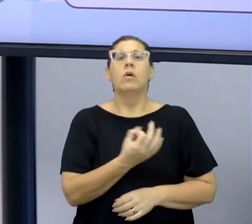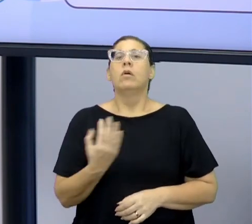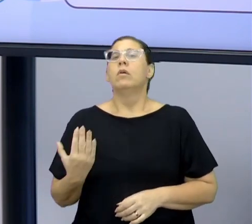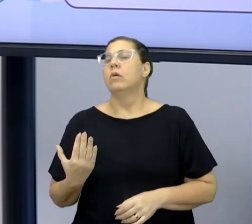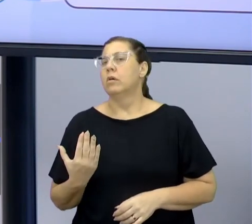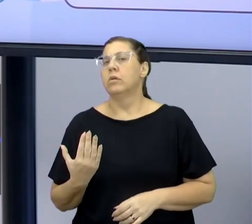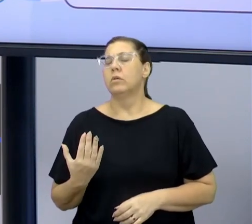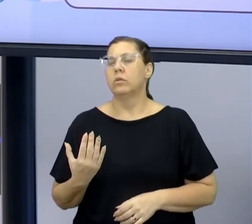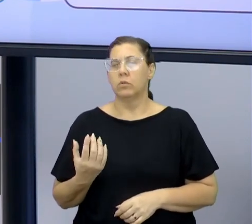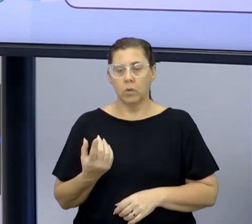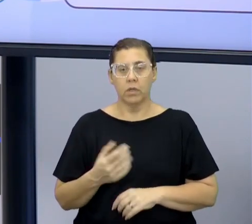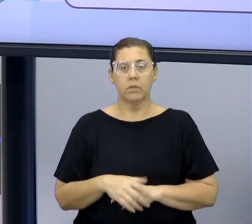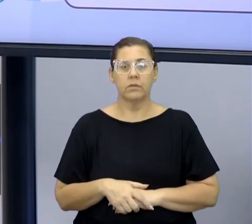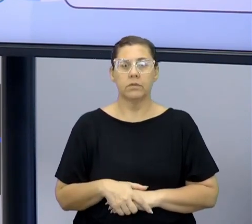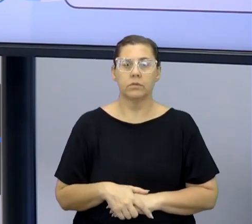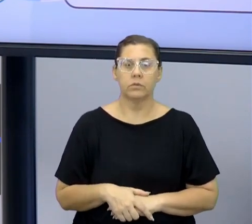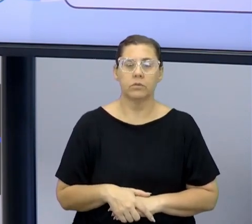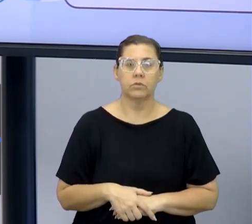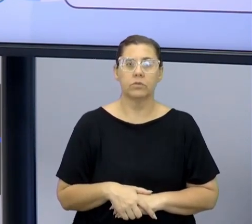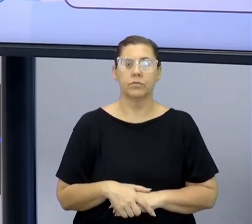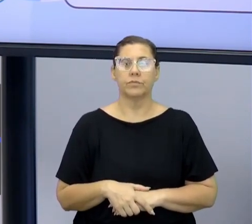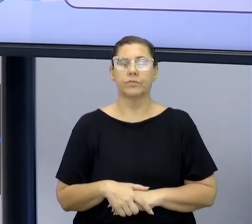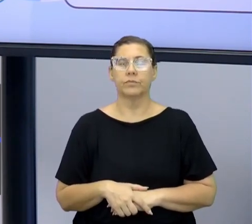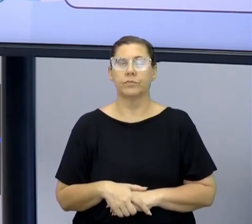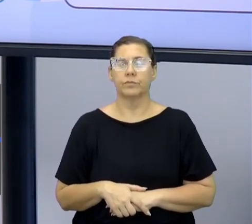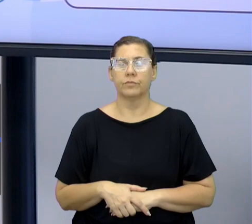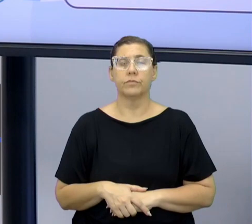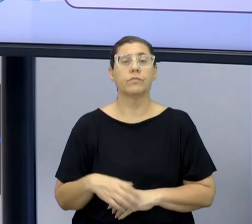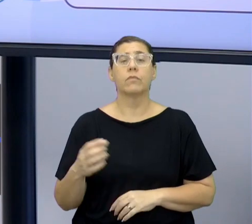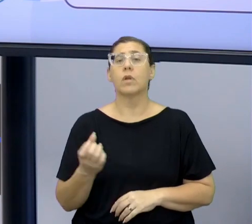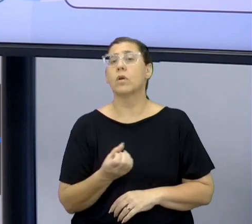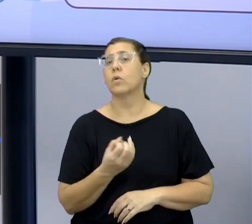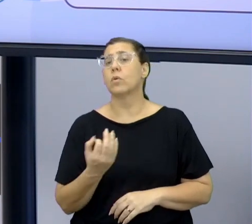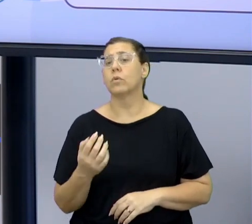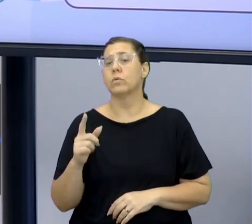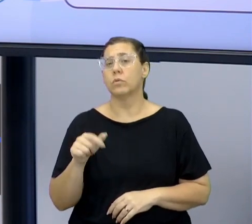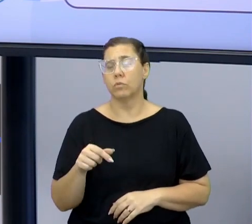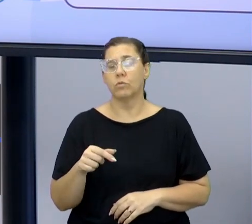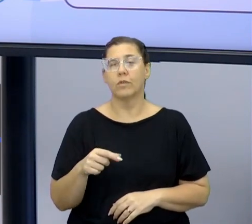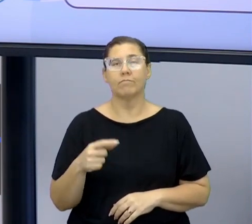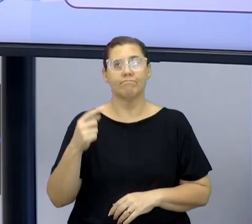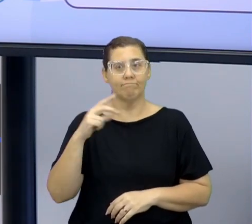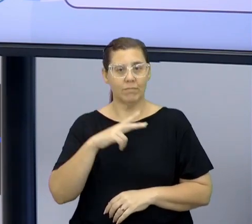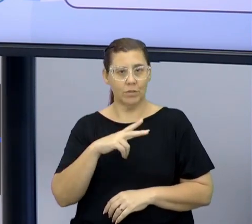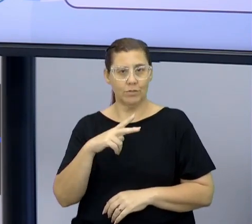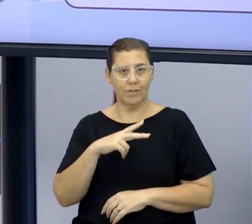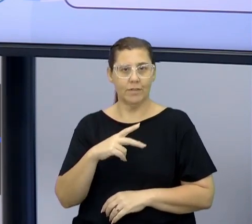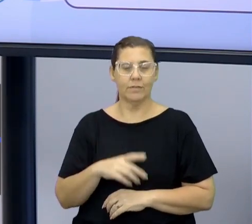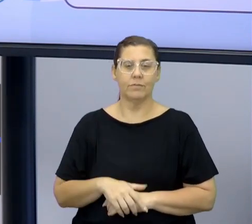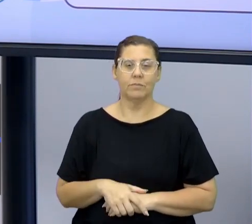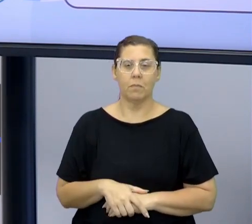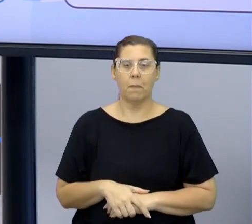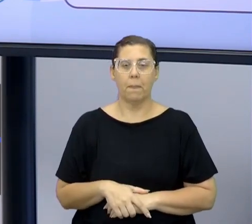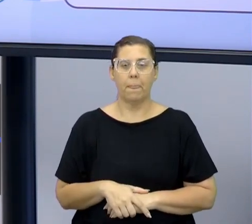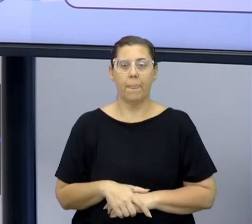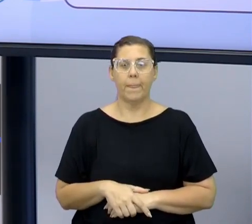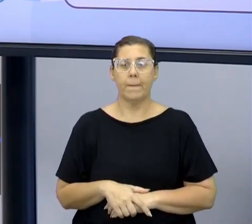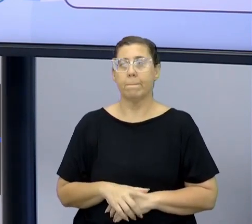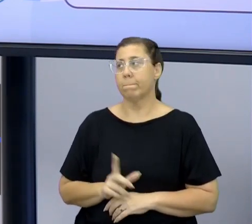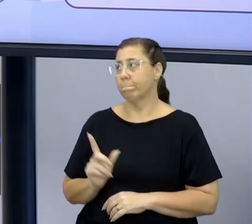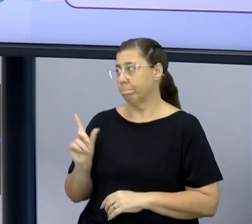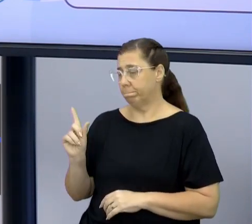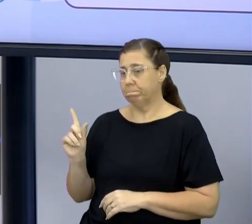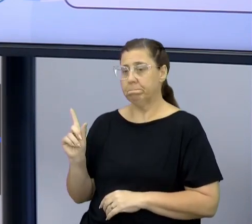ser em financeiro, né, em monetário, e quanto ele vai ser aí intelectual. Então isso aí precisa